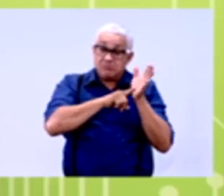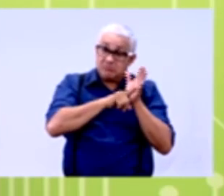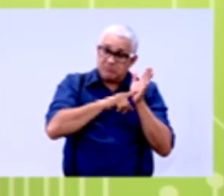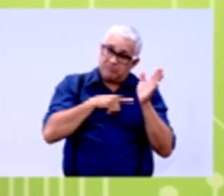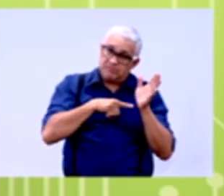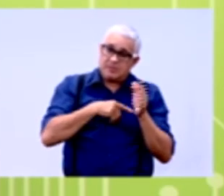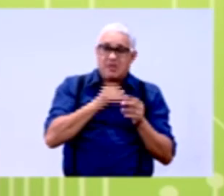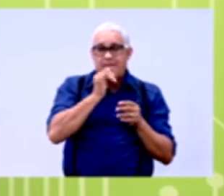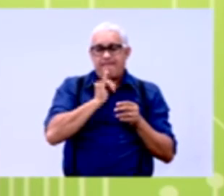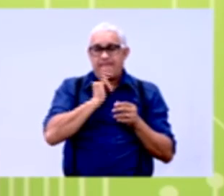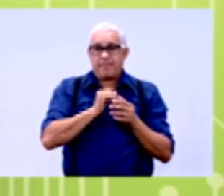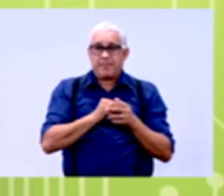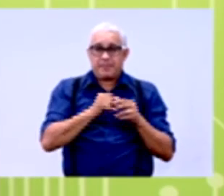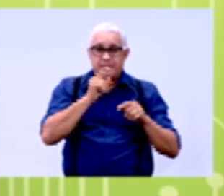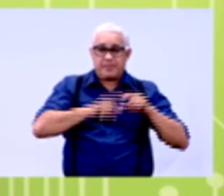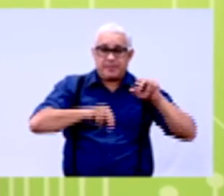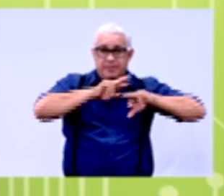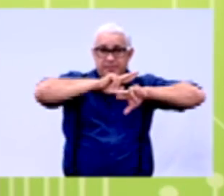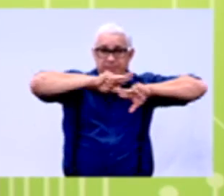exemplo, em um produto,